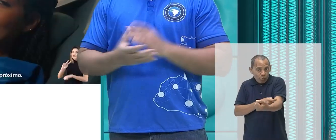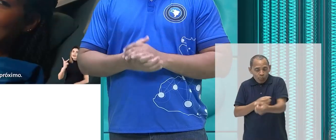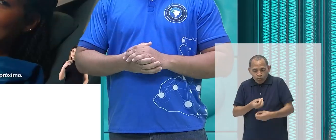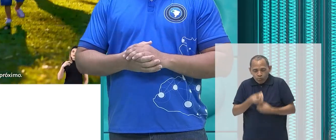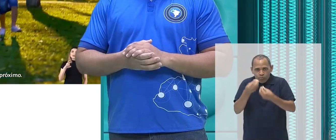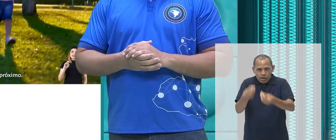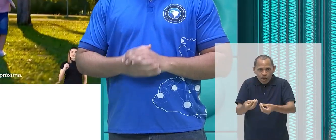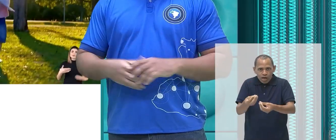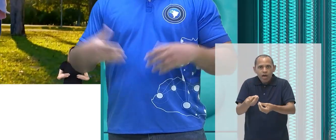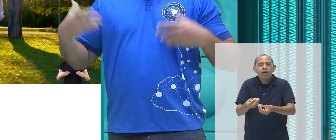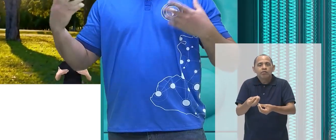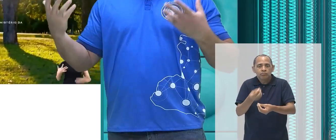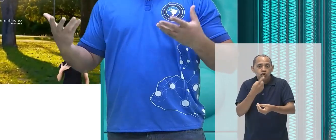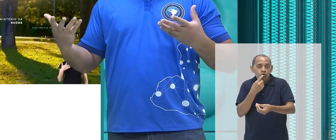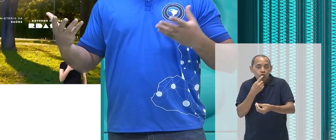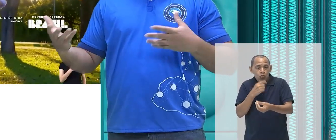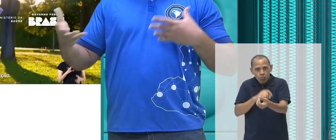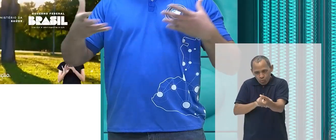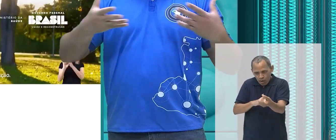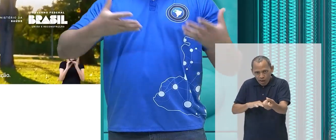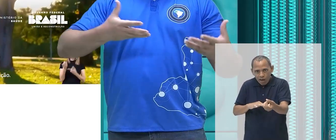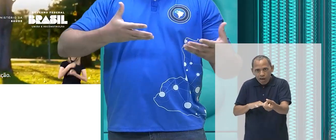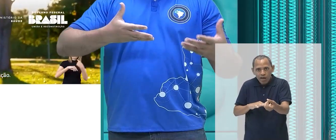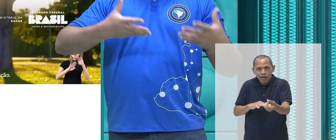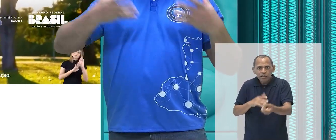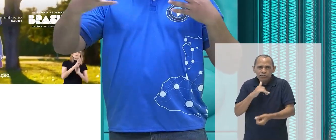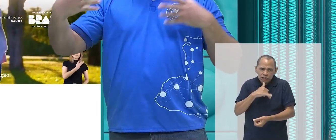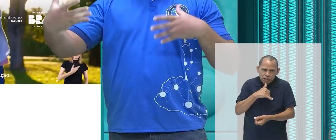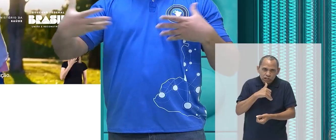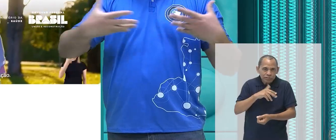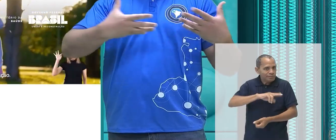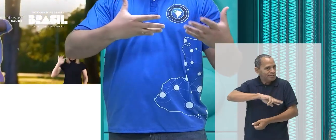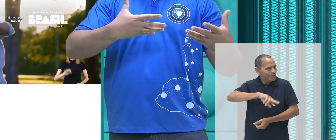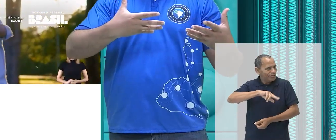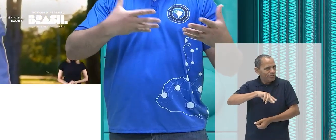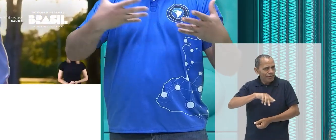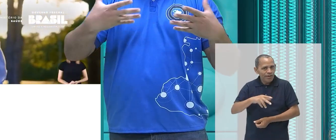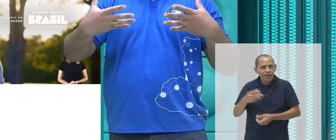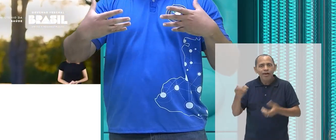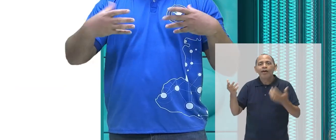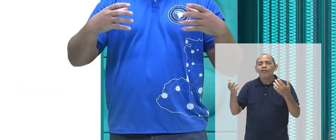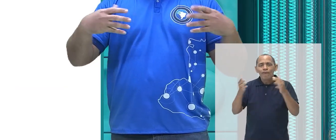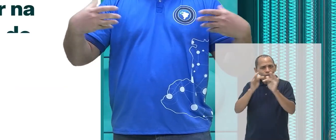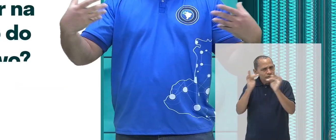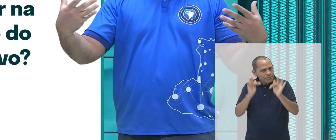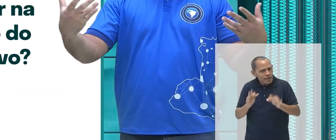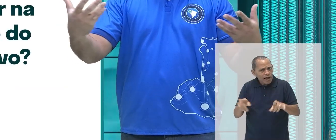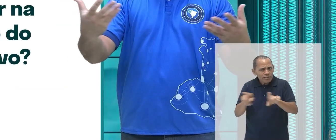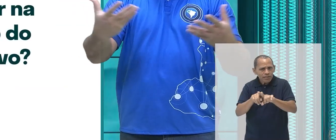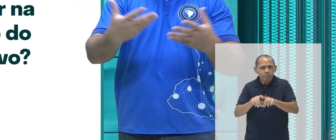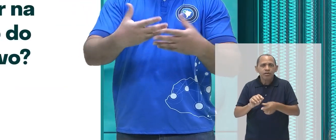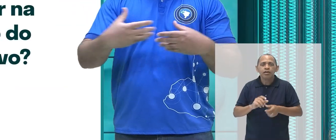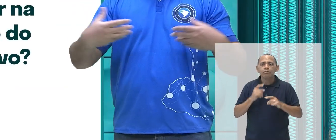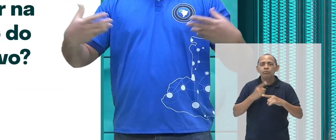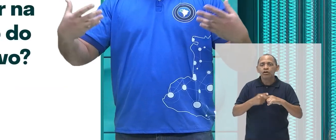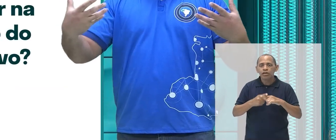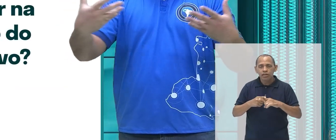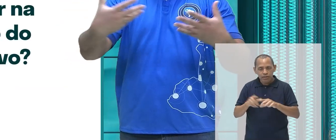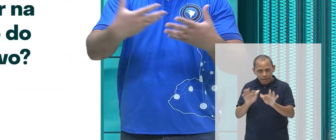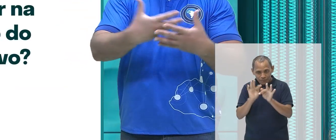Não, de alegria. Vocês observam a família. Isso é algo negativo? A família ali